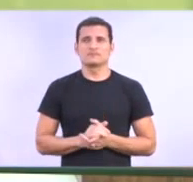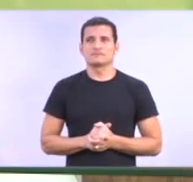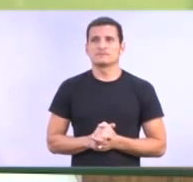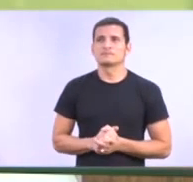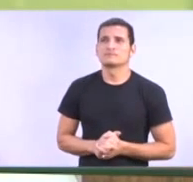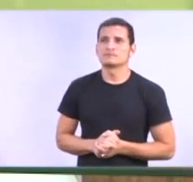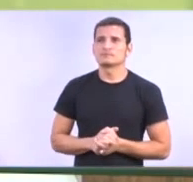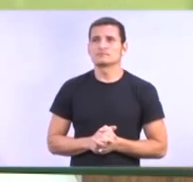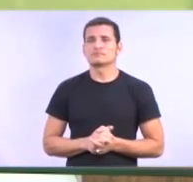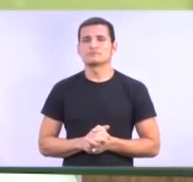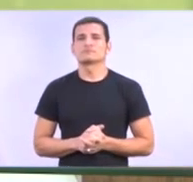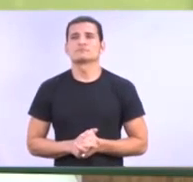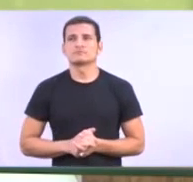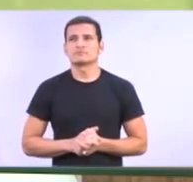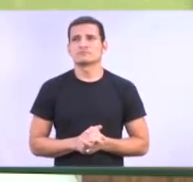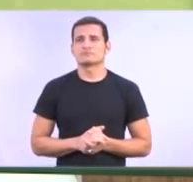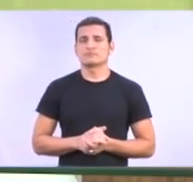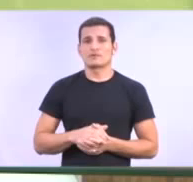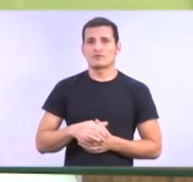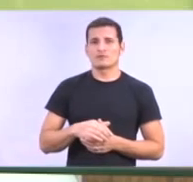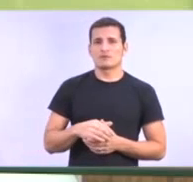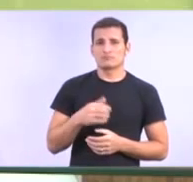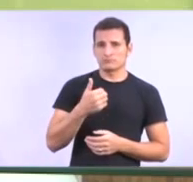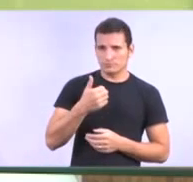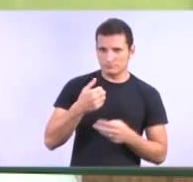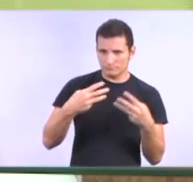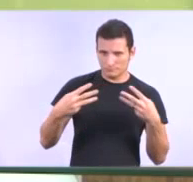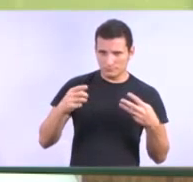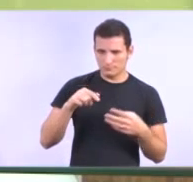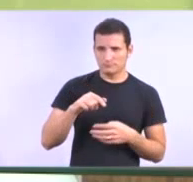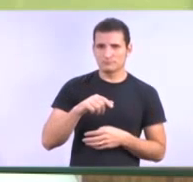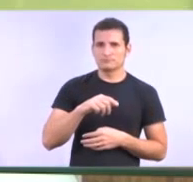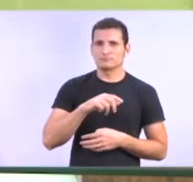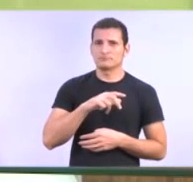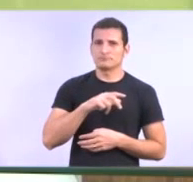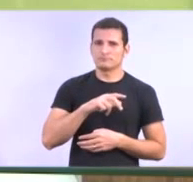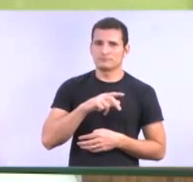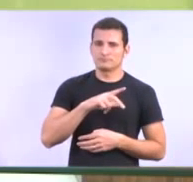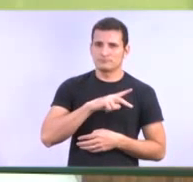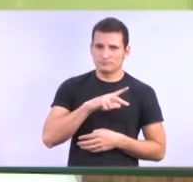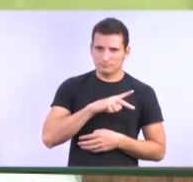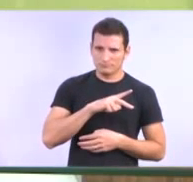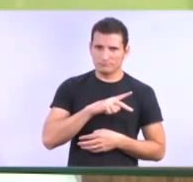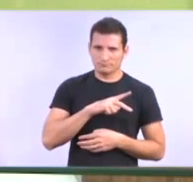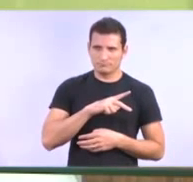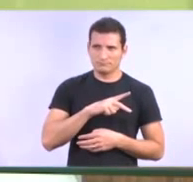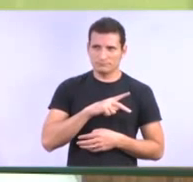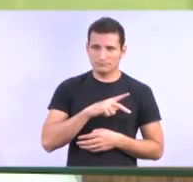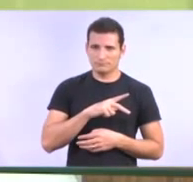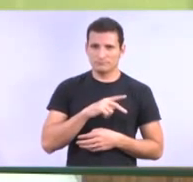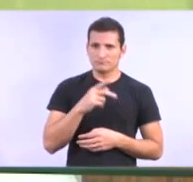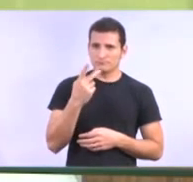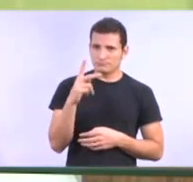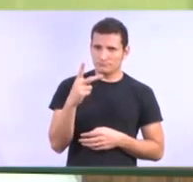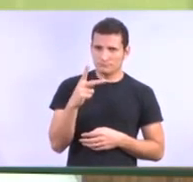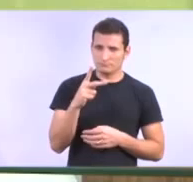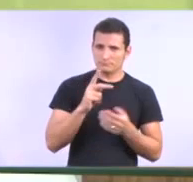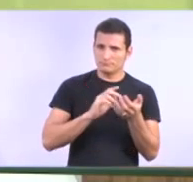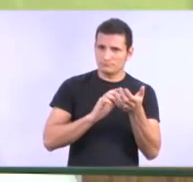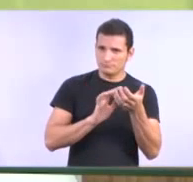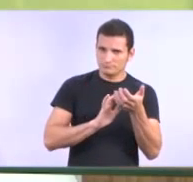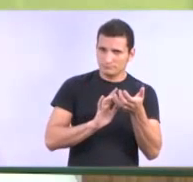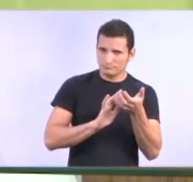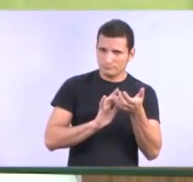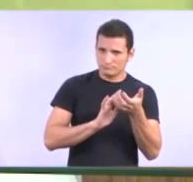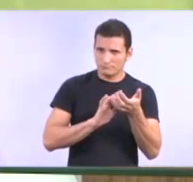você colocou muito bem que a primeira rede é a rede pessoal, ou seja, a rede que conecta o seu smartphone ao computador.